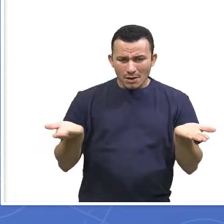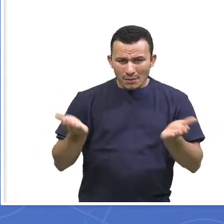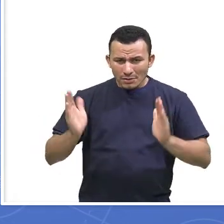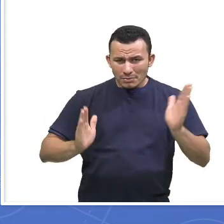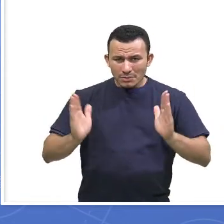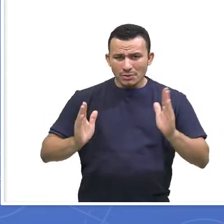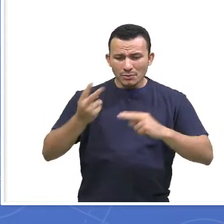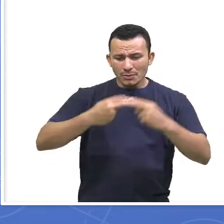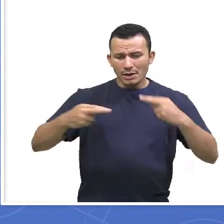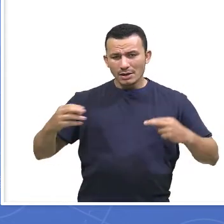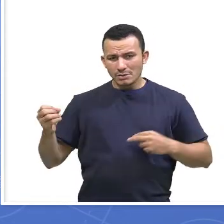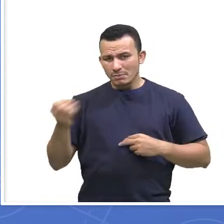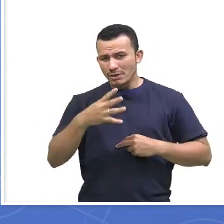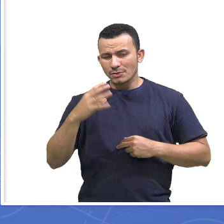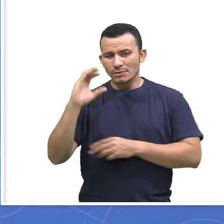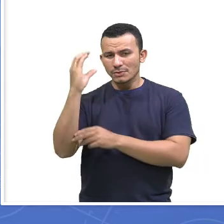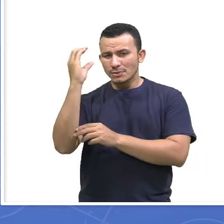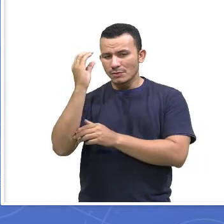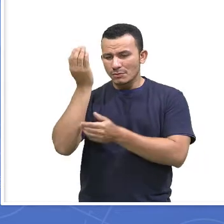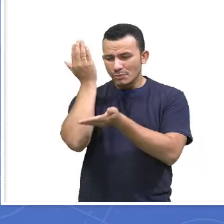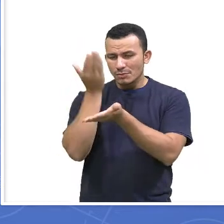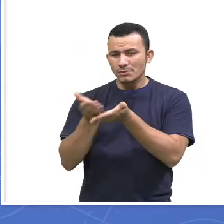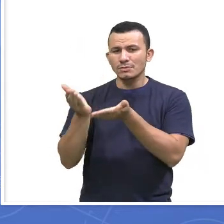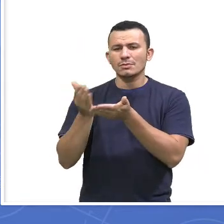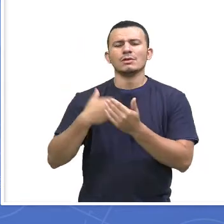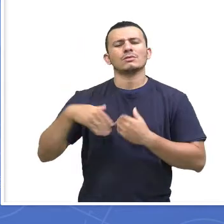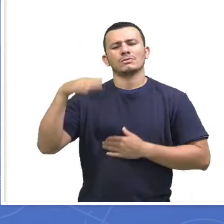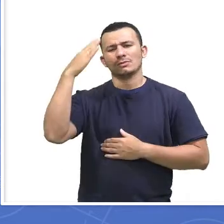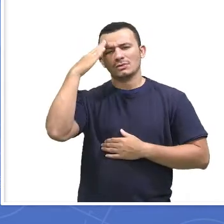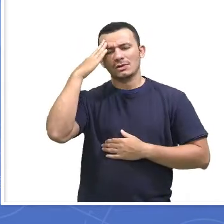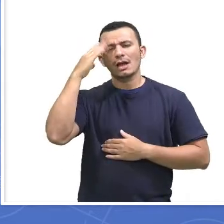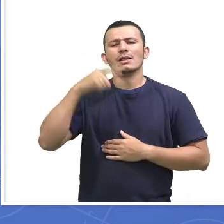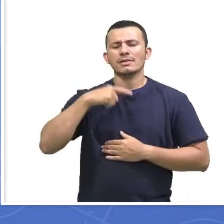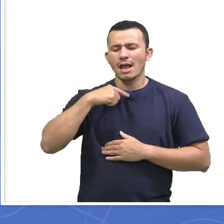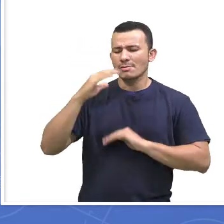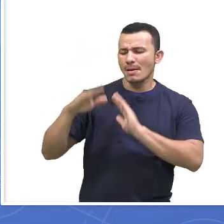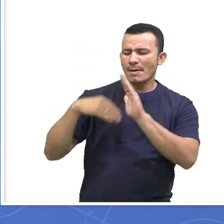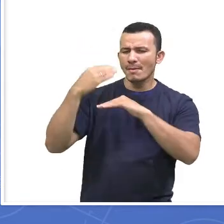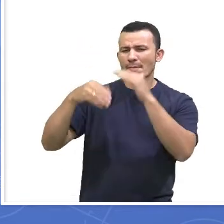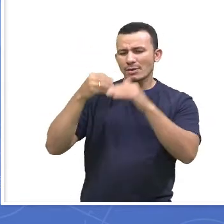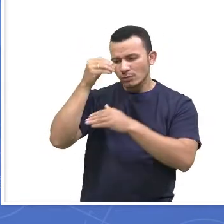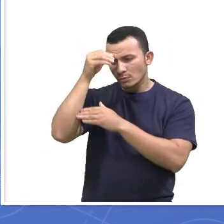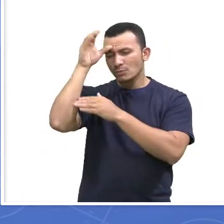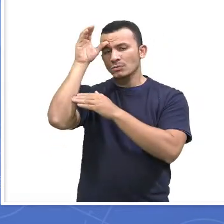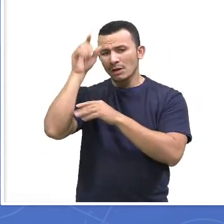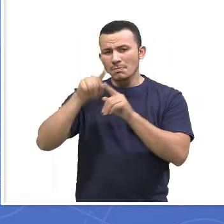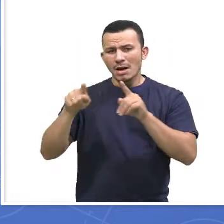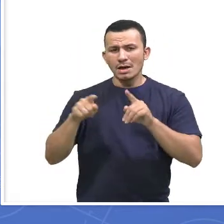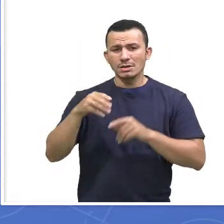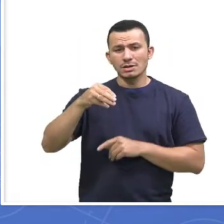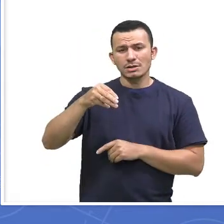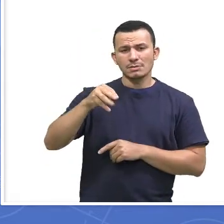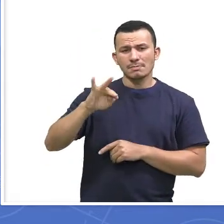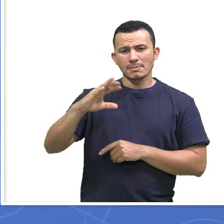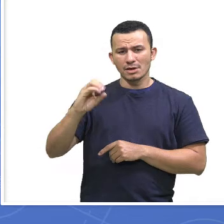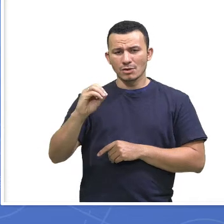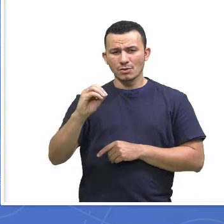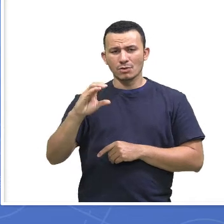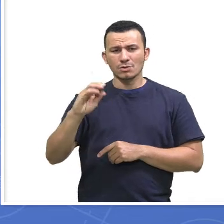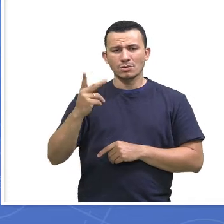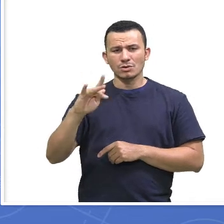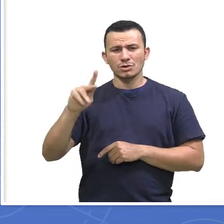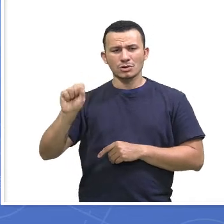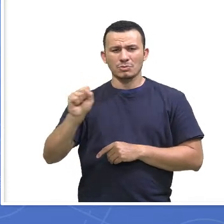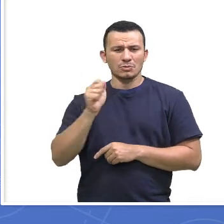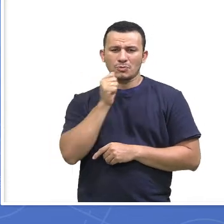renascimento científico, né? Tudo bem que houve uma evolução no conhecimento, mas falar de microchip nesse período, ninguém nem sonhava ainda,